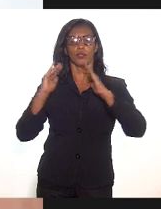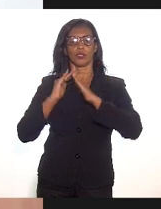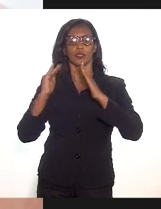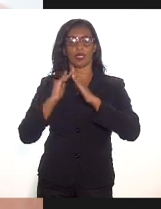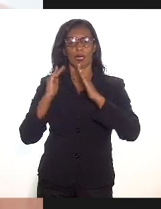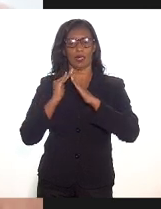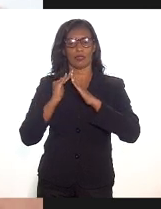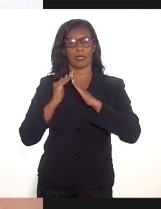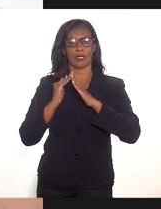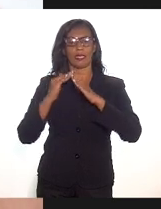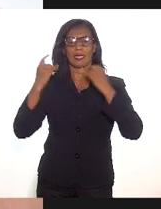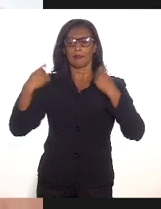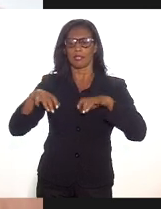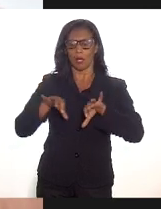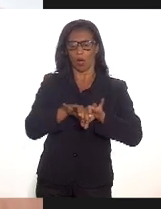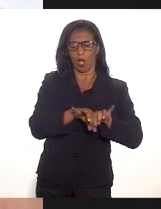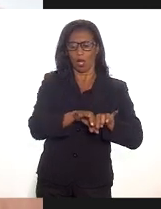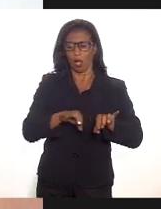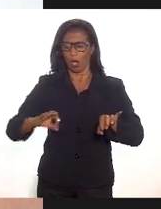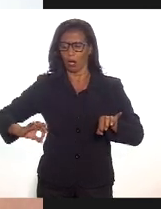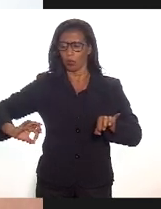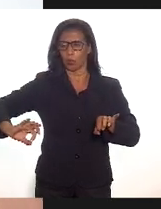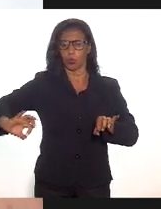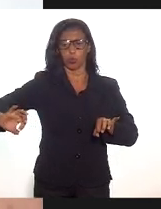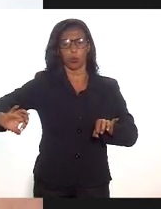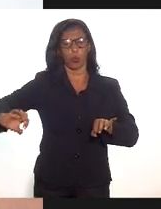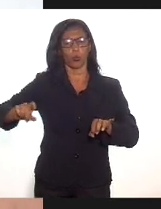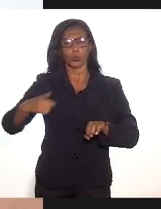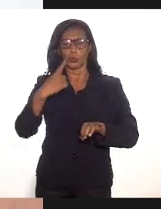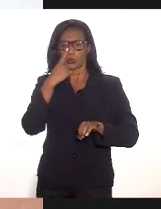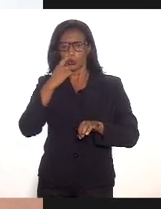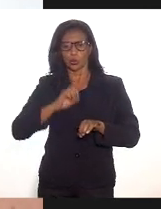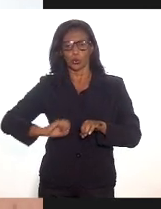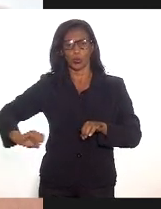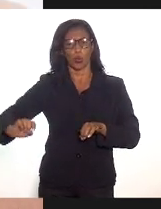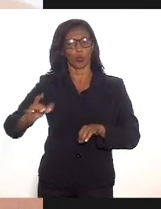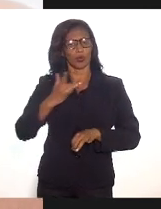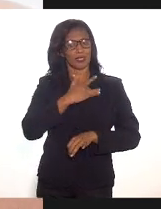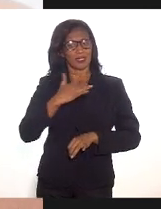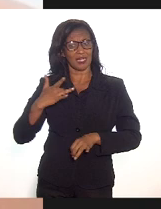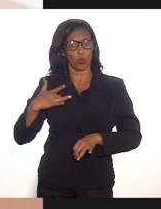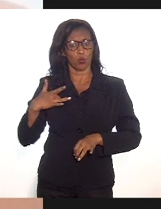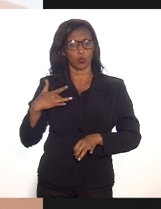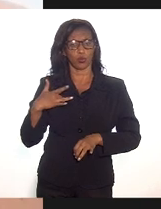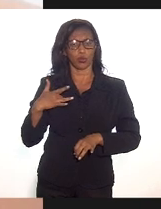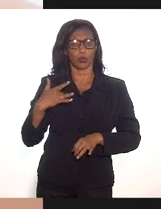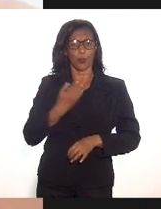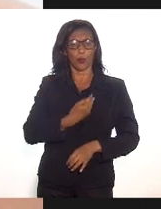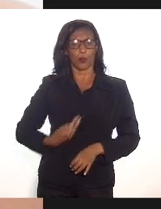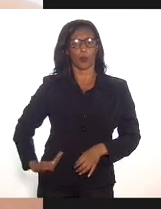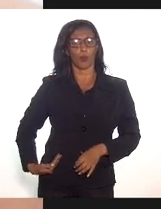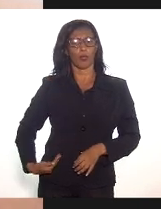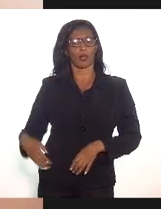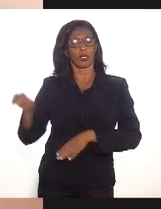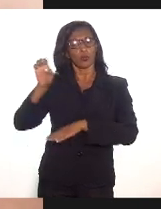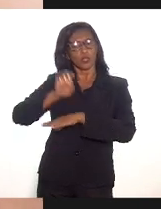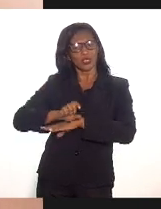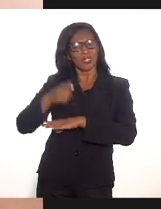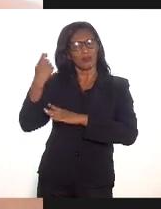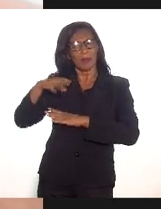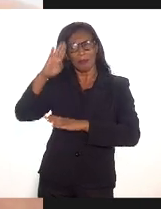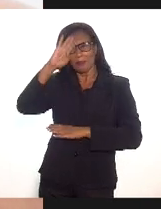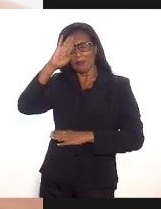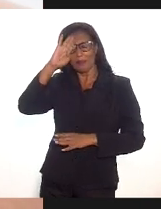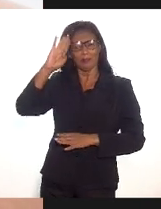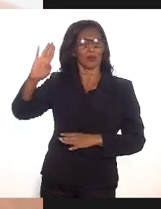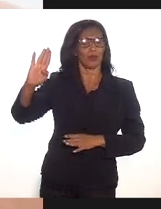de saneamento, porque isso faz parte de uma política de saúde pública. E o Estado precisa dar